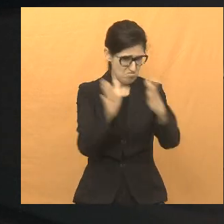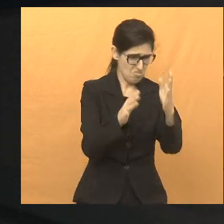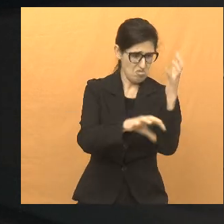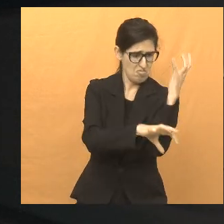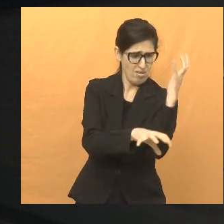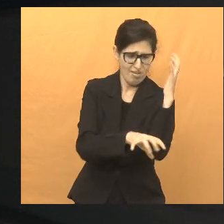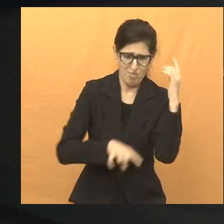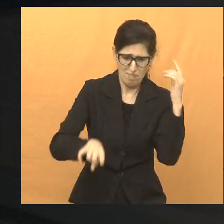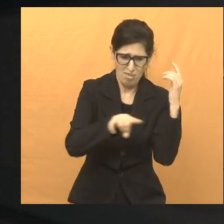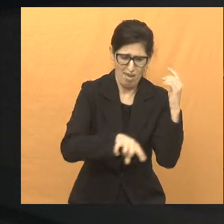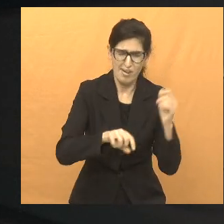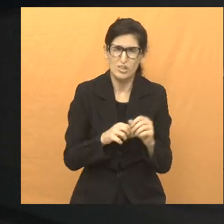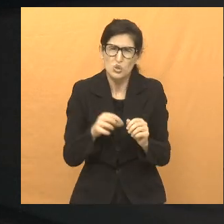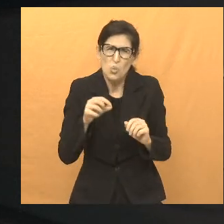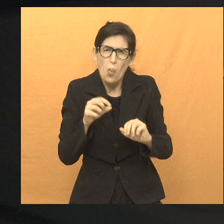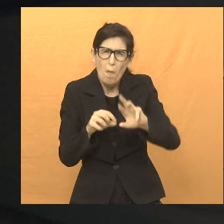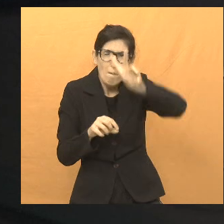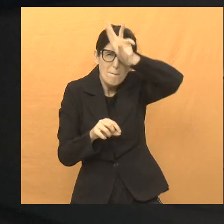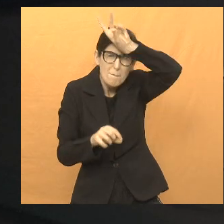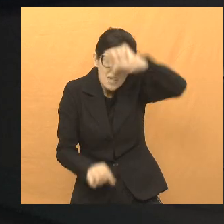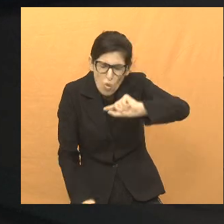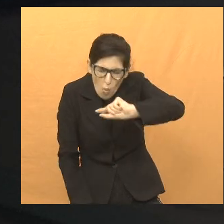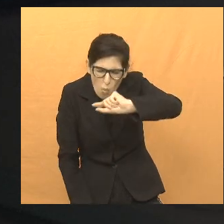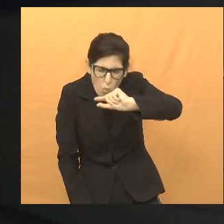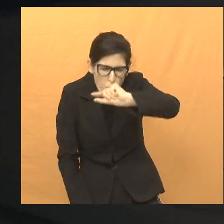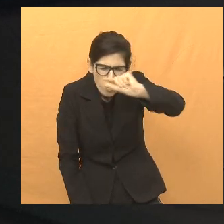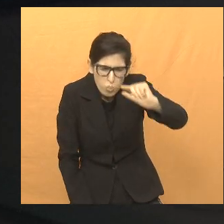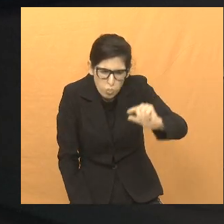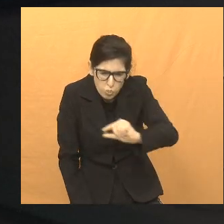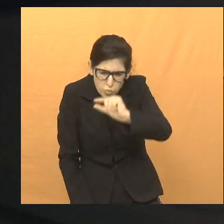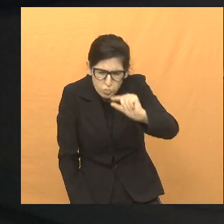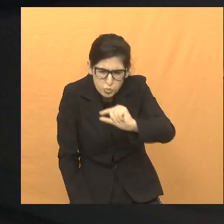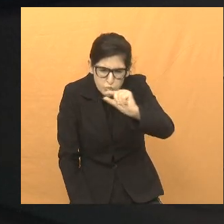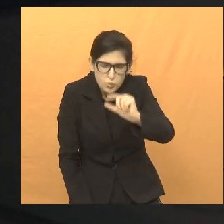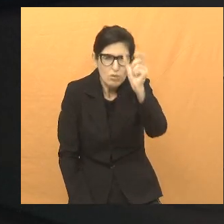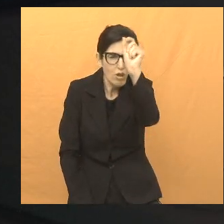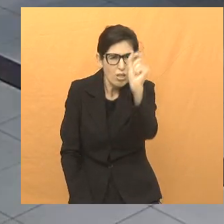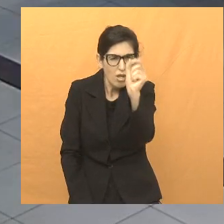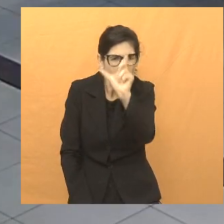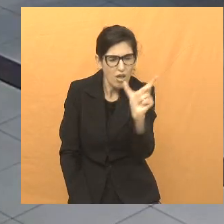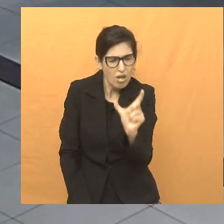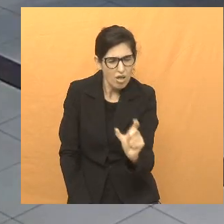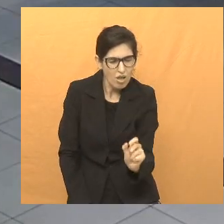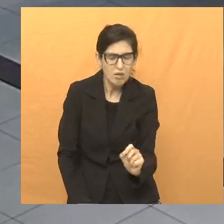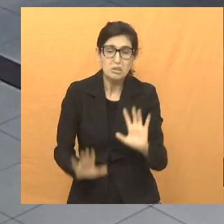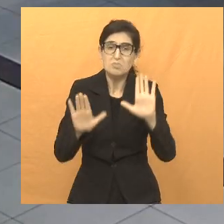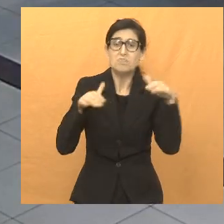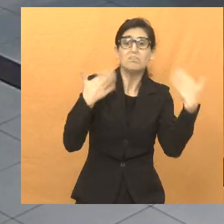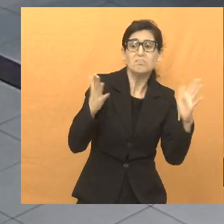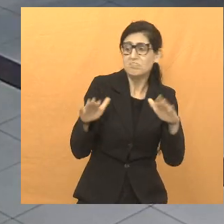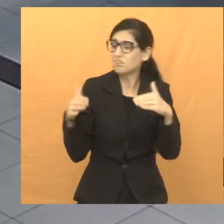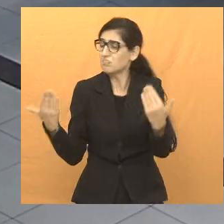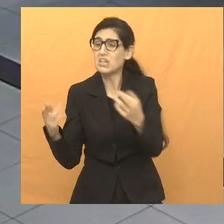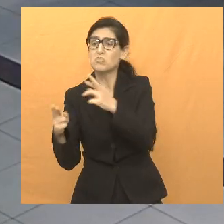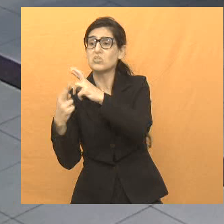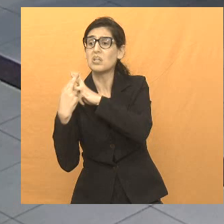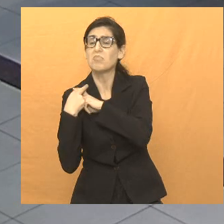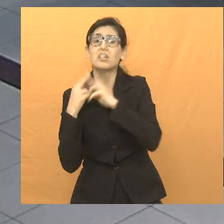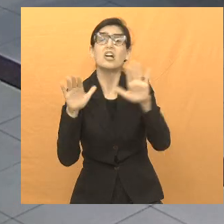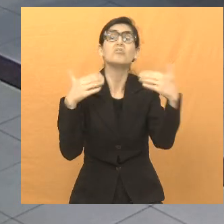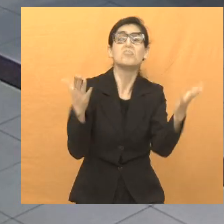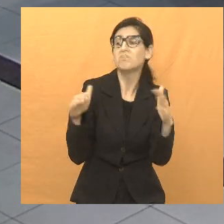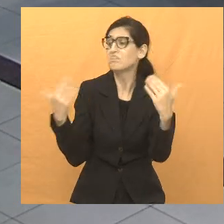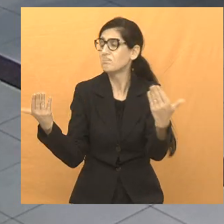uma explanação para a gente poder ficar ciente, a população saber o que... Boa noite a todos, boa noite, doutor Rodrigo, presidente